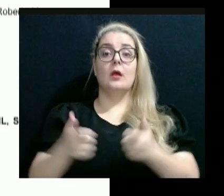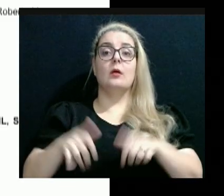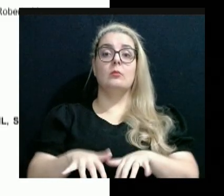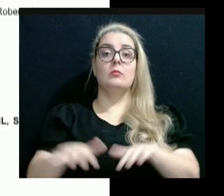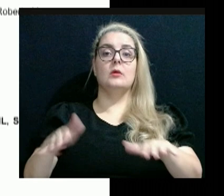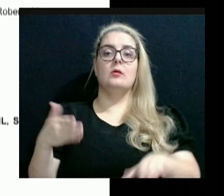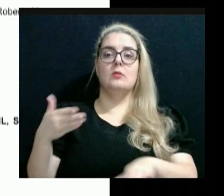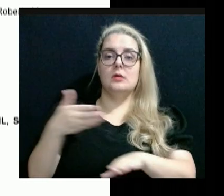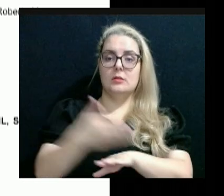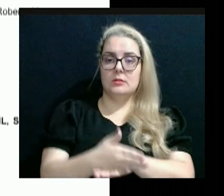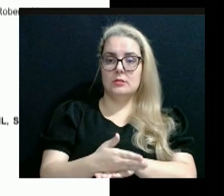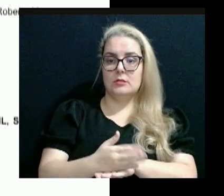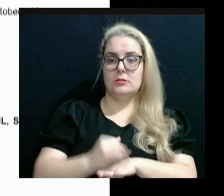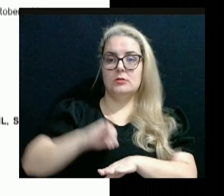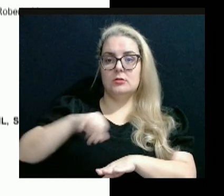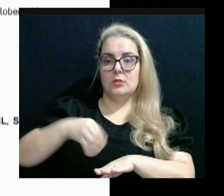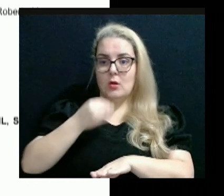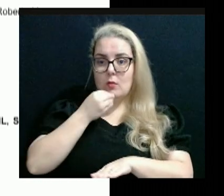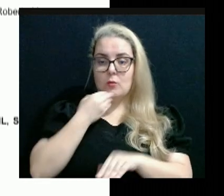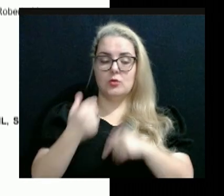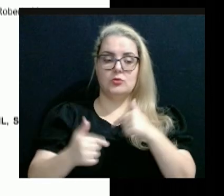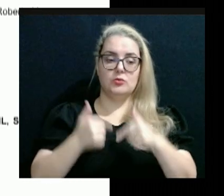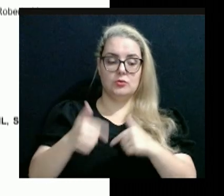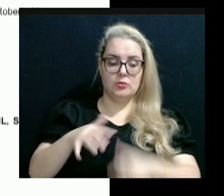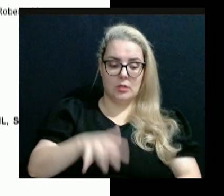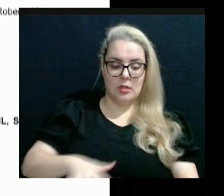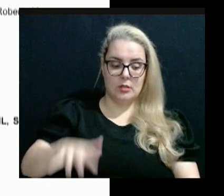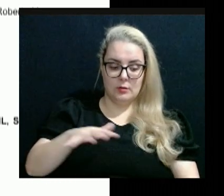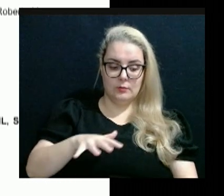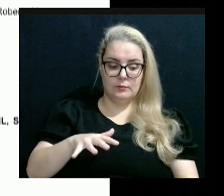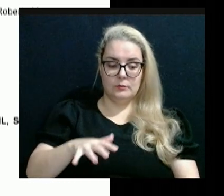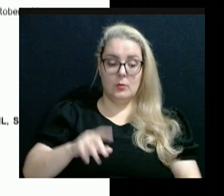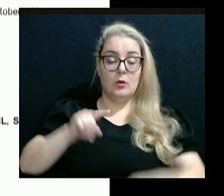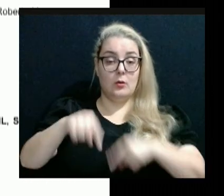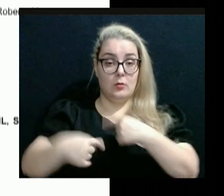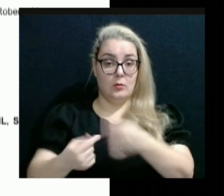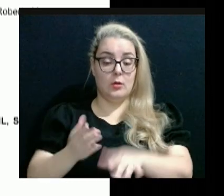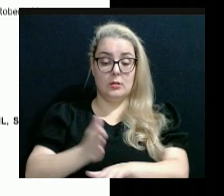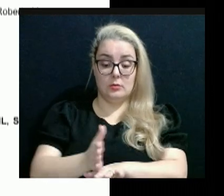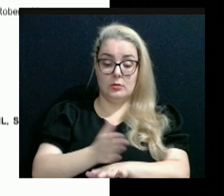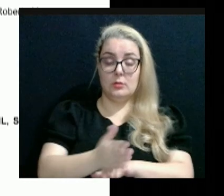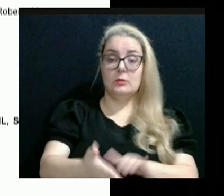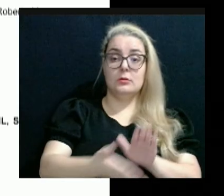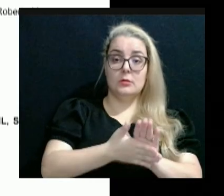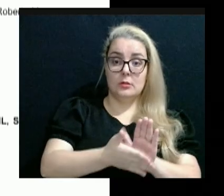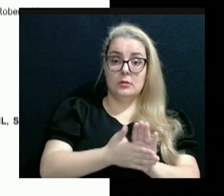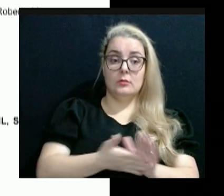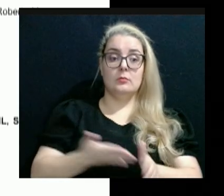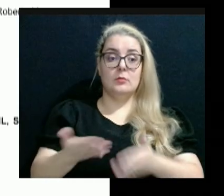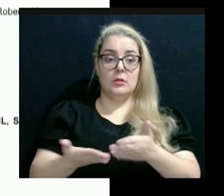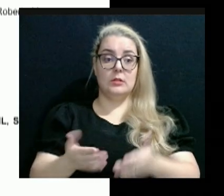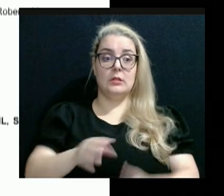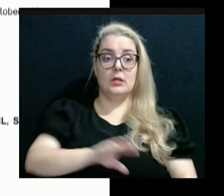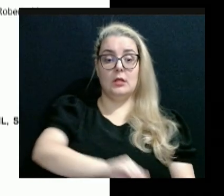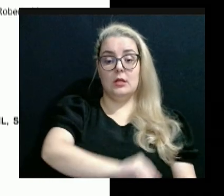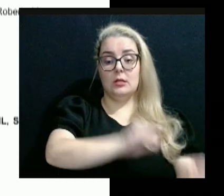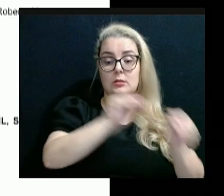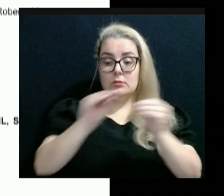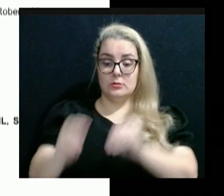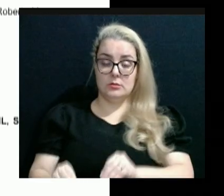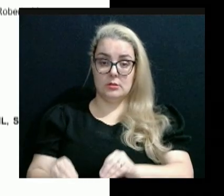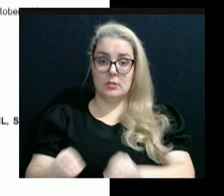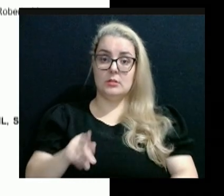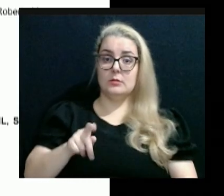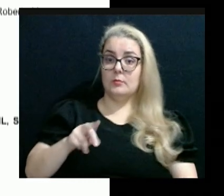às oportunidades de trabalho no setor. Outro eixo da proposta trata da transferência das permissões.